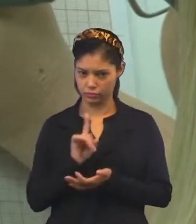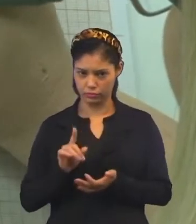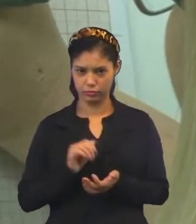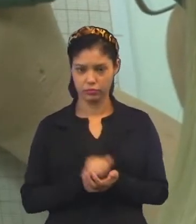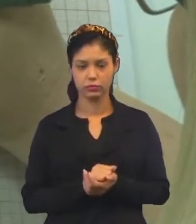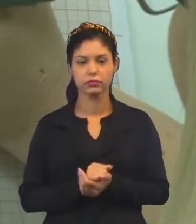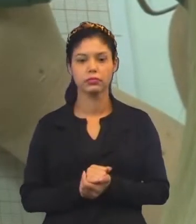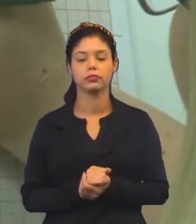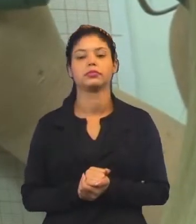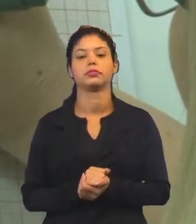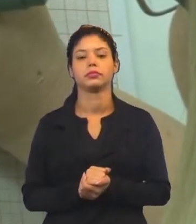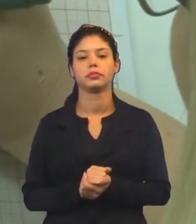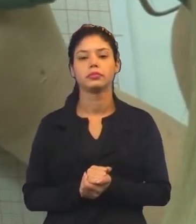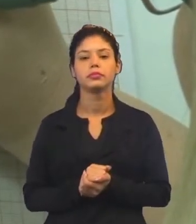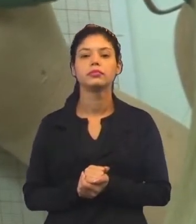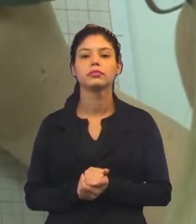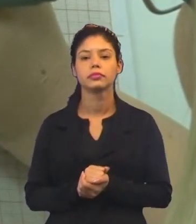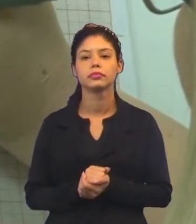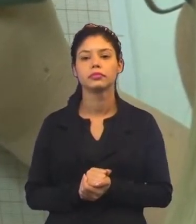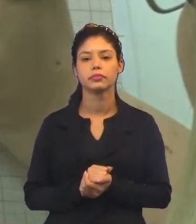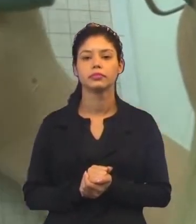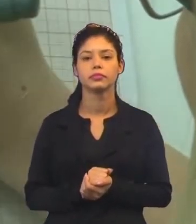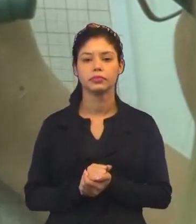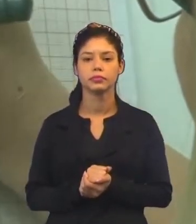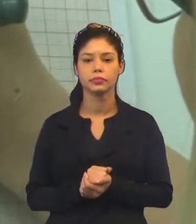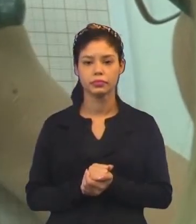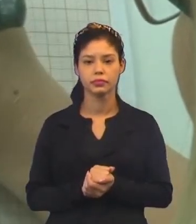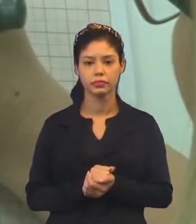florzinha quadradinha, né? Tudo quadradinho.